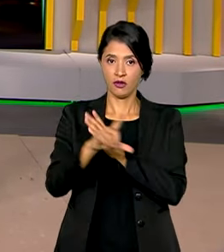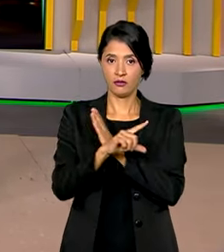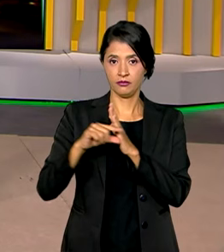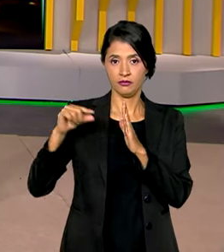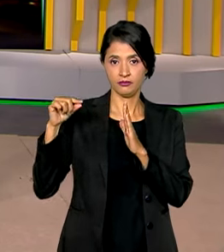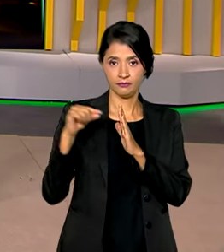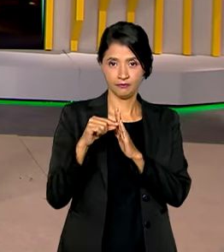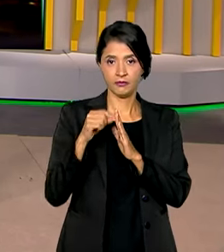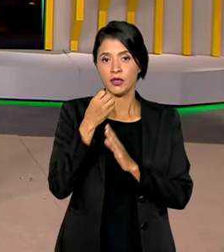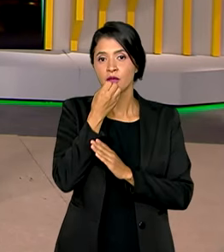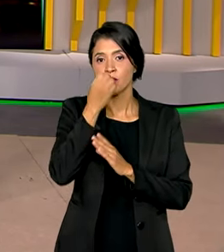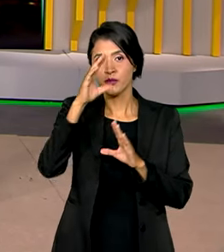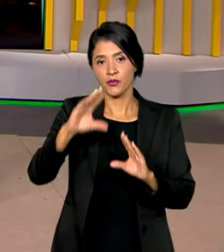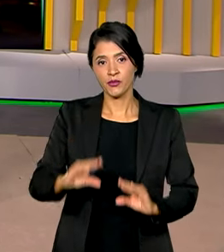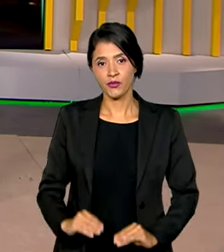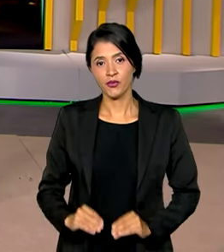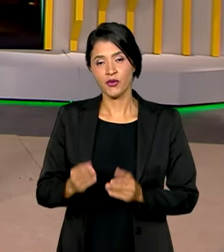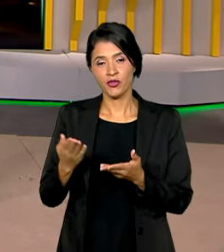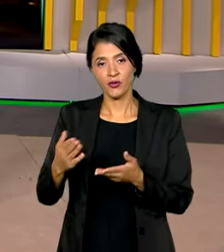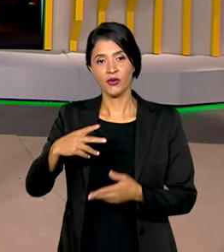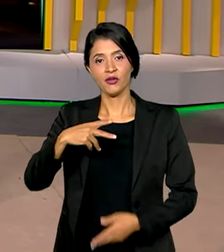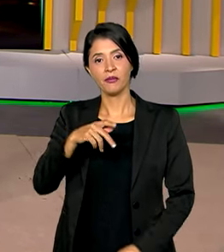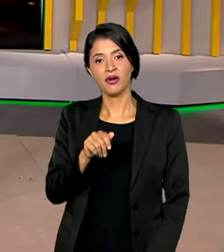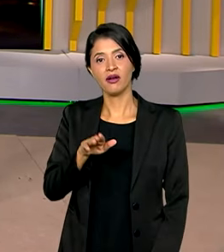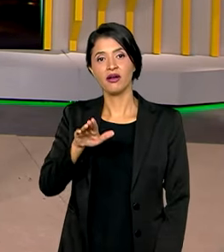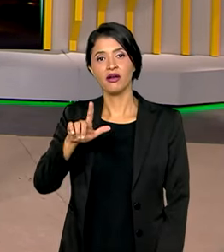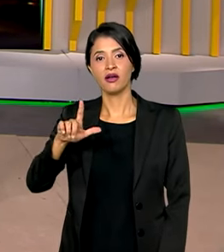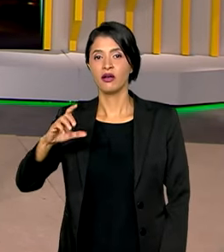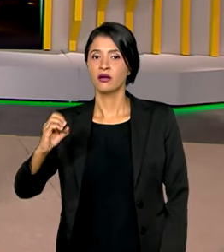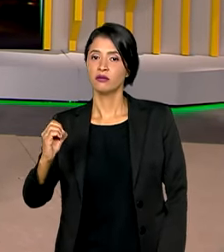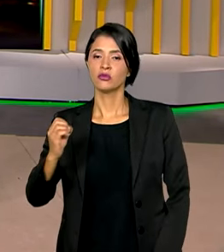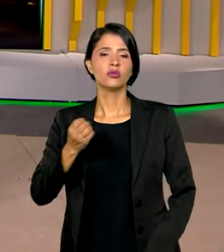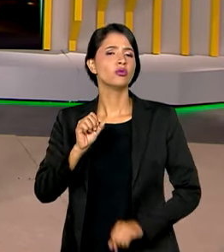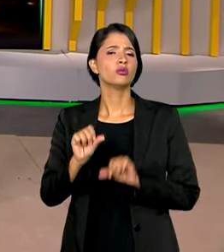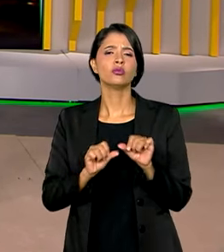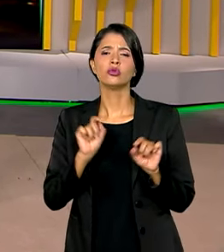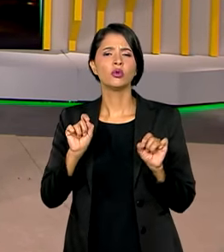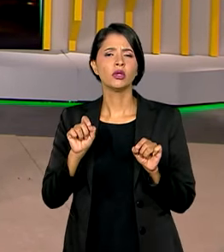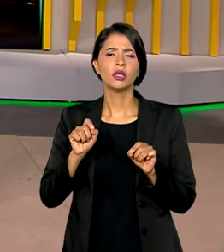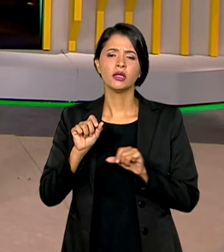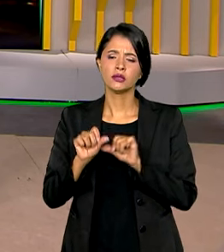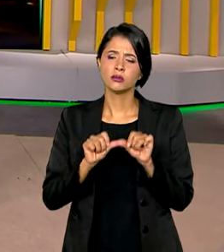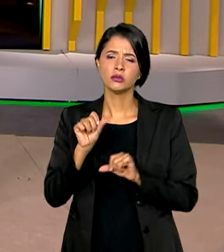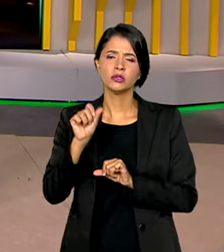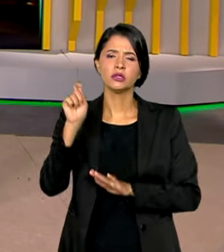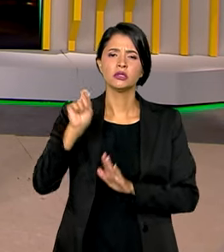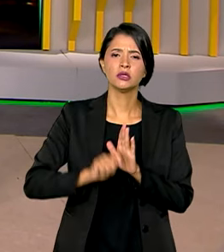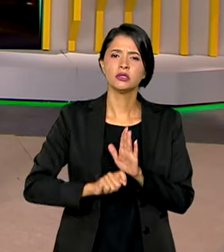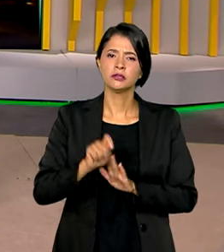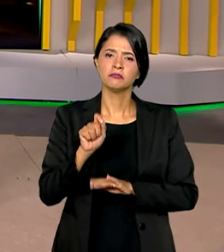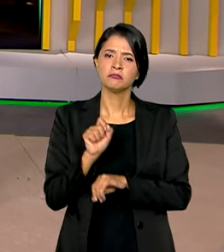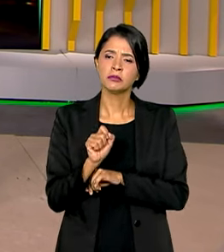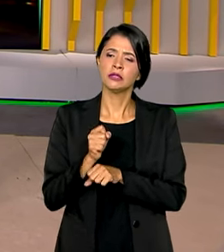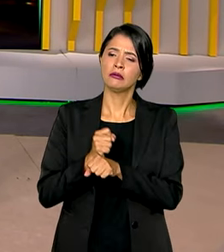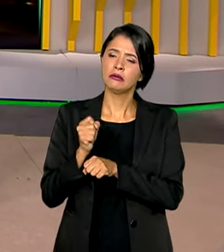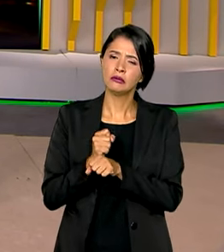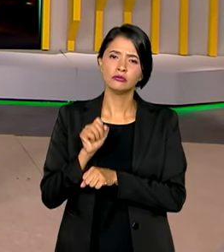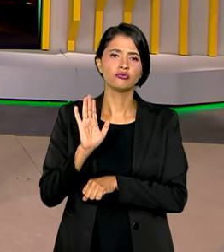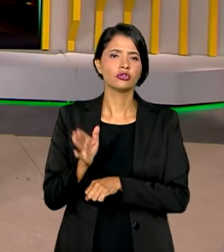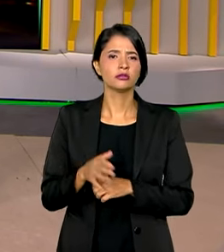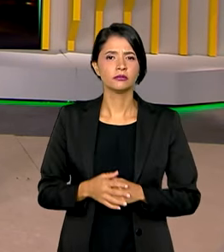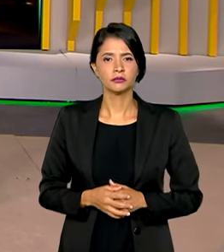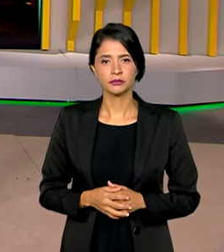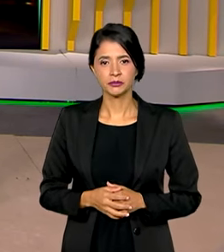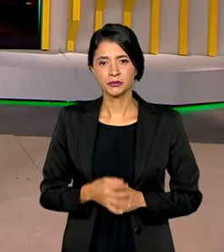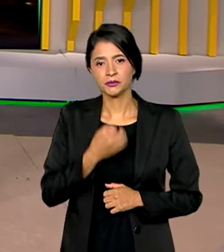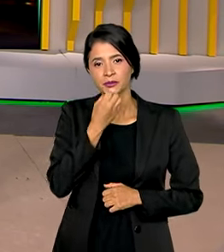do Planalto. Boa noite para você, Pablo. O que muda a partir dessa reforma tributária aí, aguardada há anos?